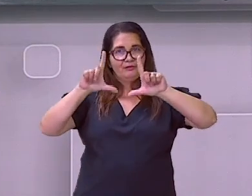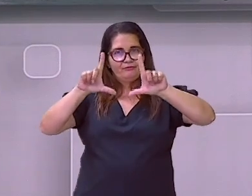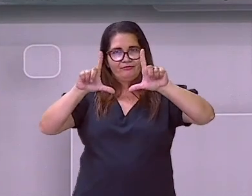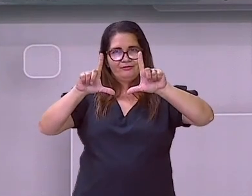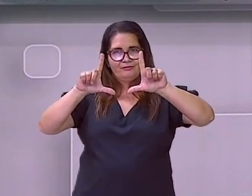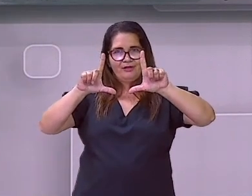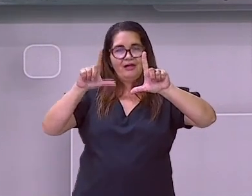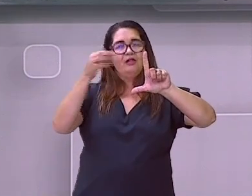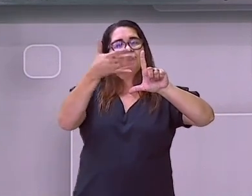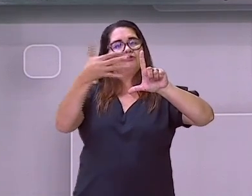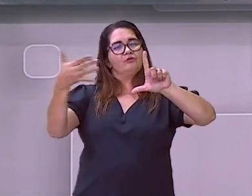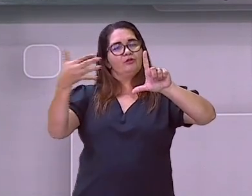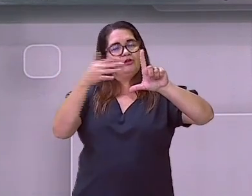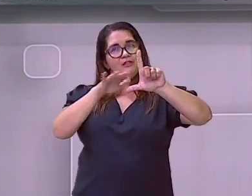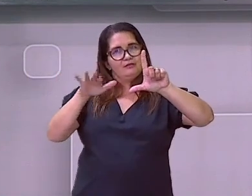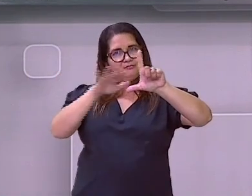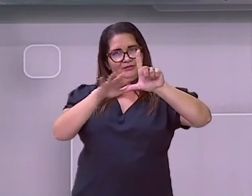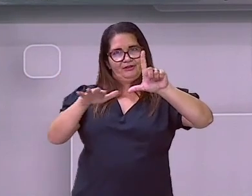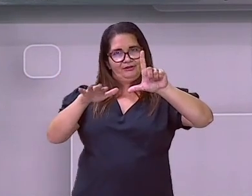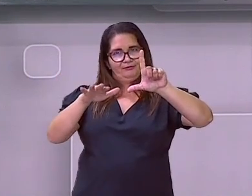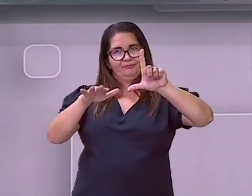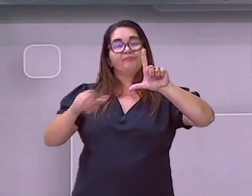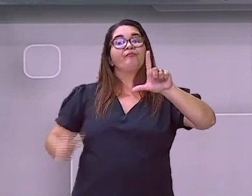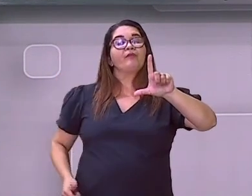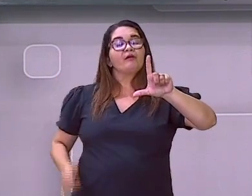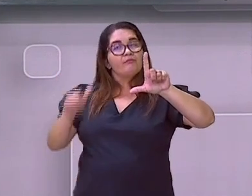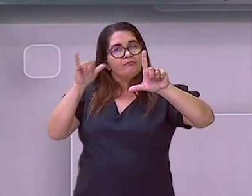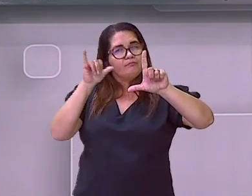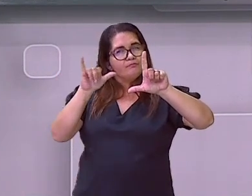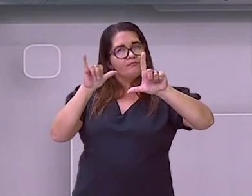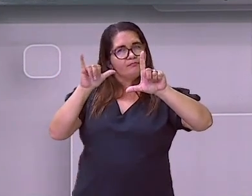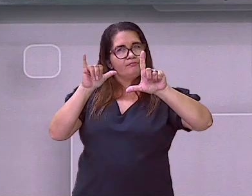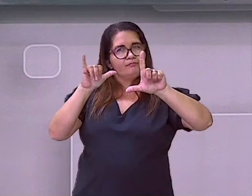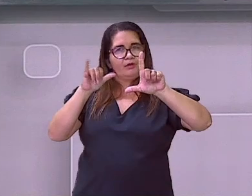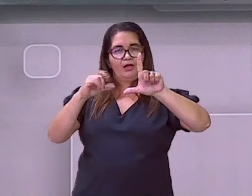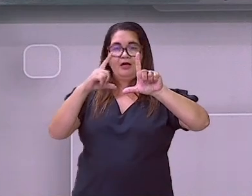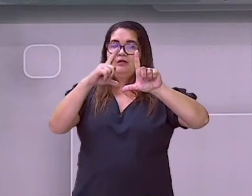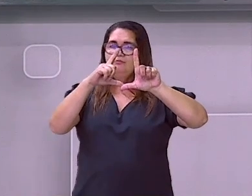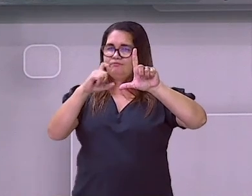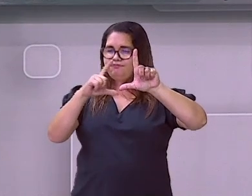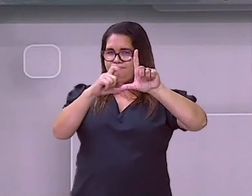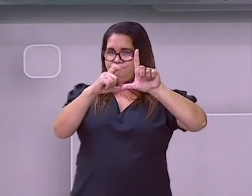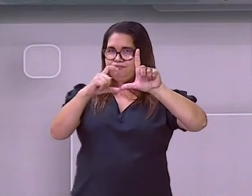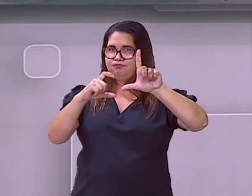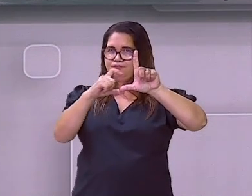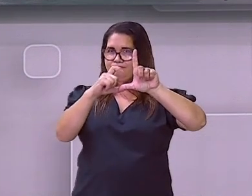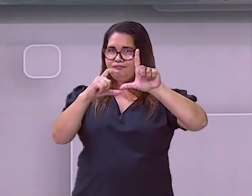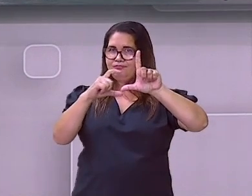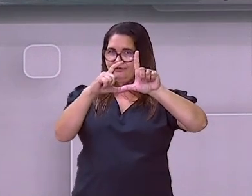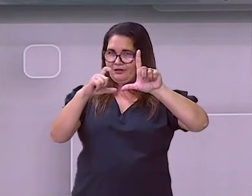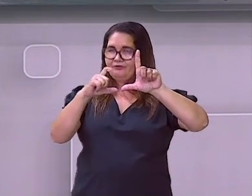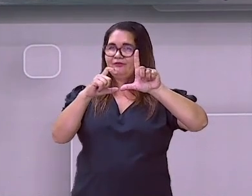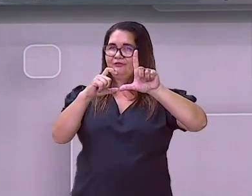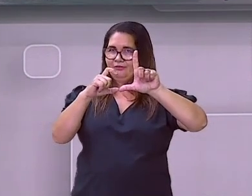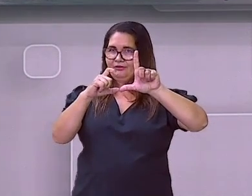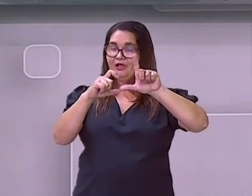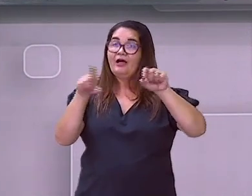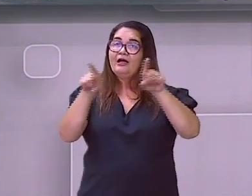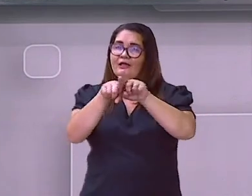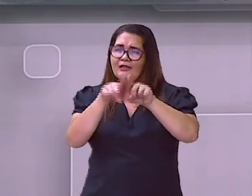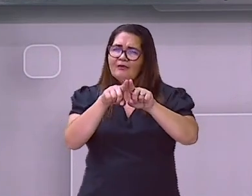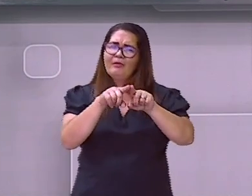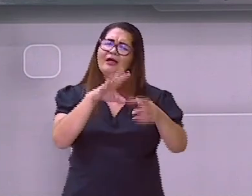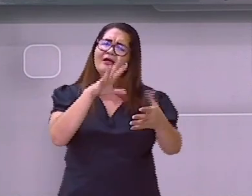isso, basta você apontar a câmera do seu celular para a imagem que aparece no canto da tela.